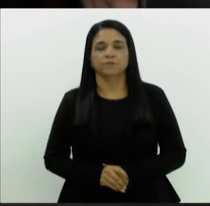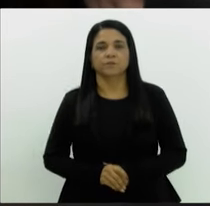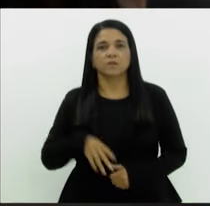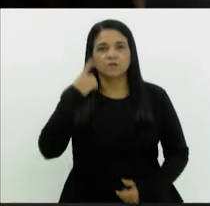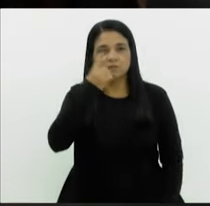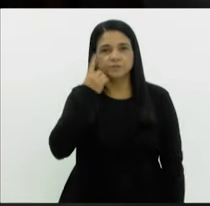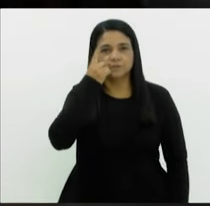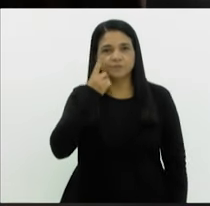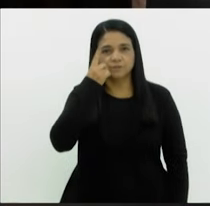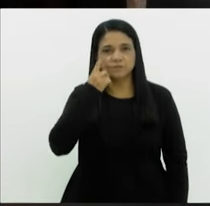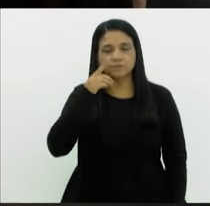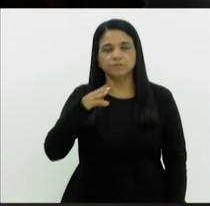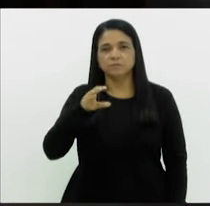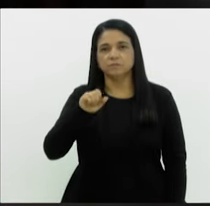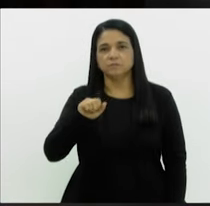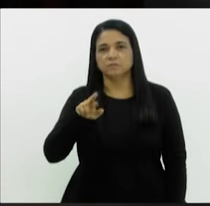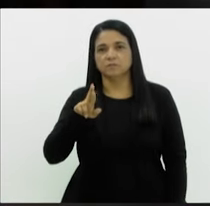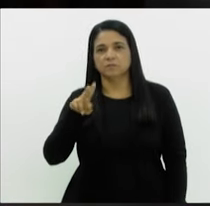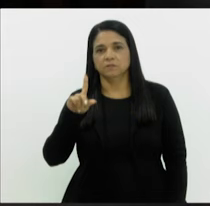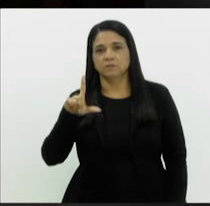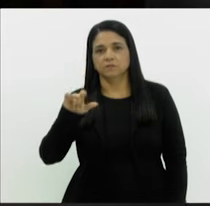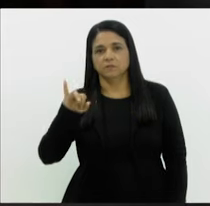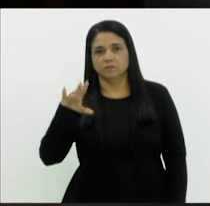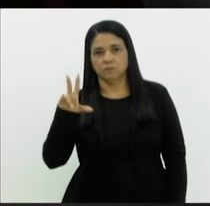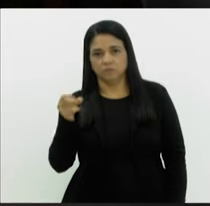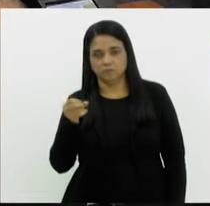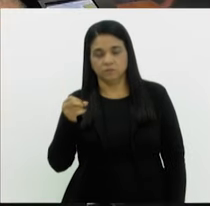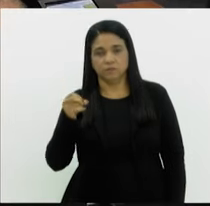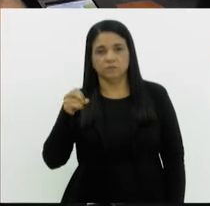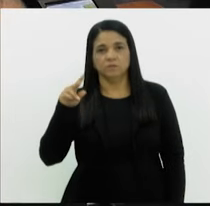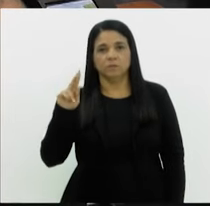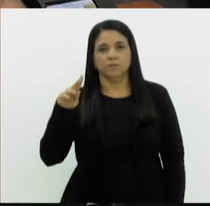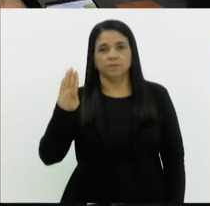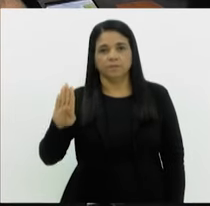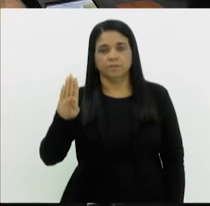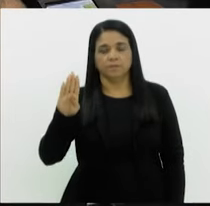Deputado Carlinhos, BNH, por favor.